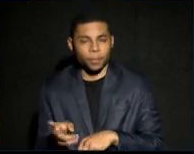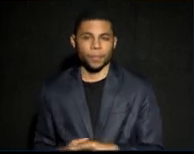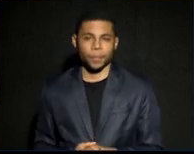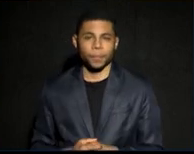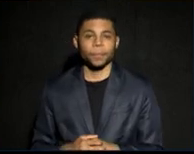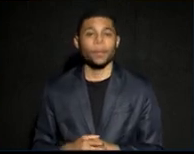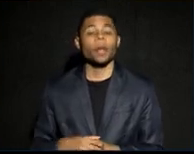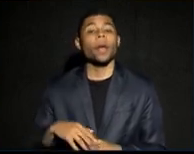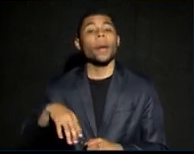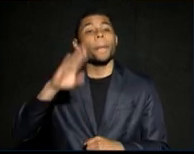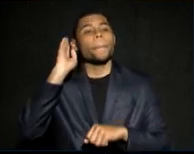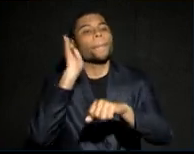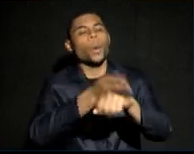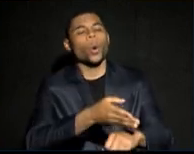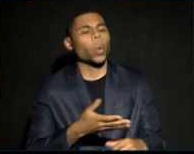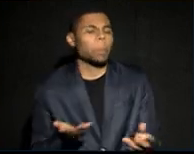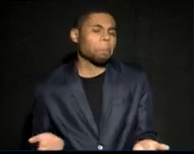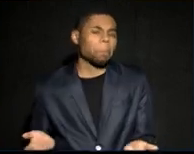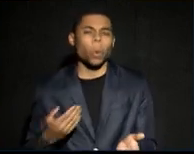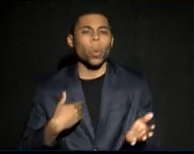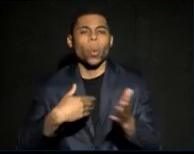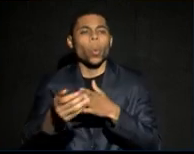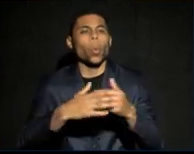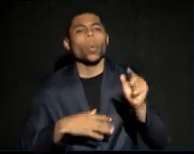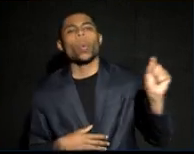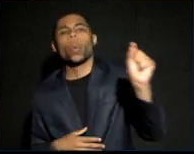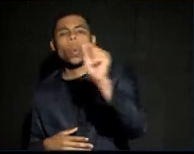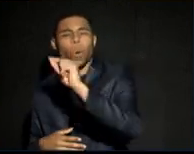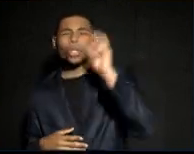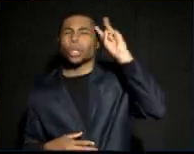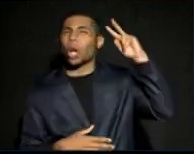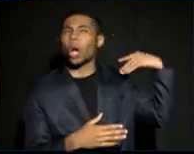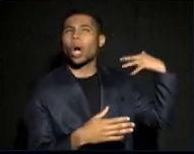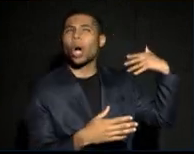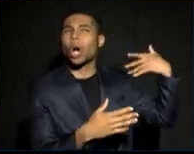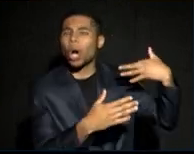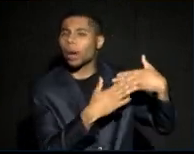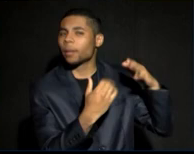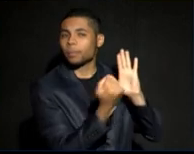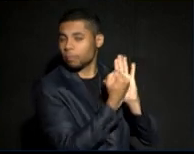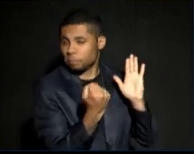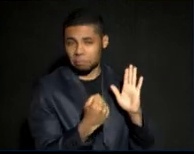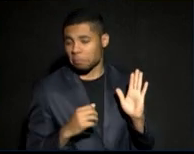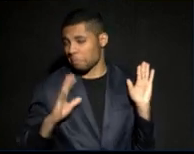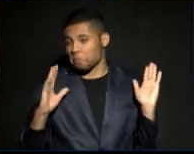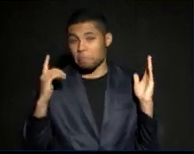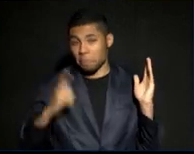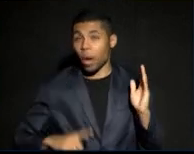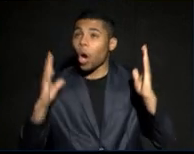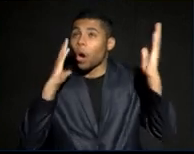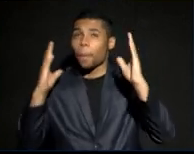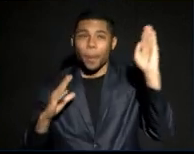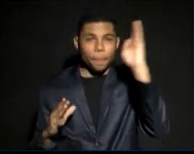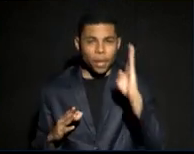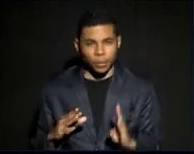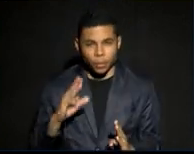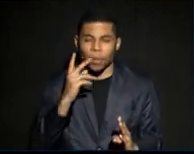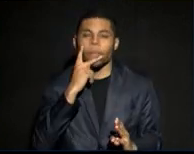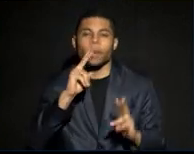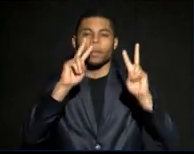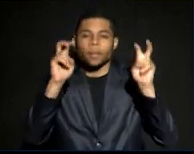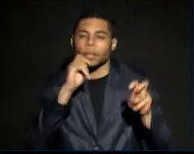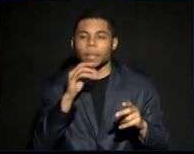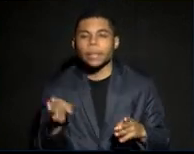tempo Sila é maior e quer é história de São Paulo e se comparar também com o próprio Brasil vamos falar de